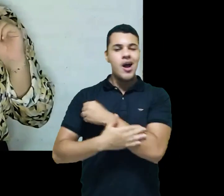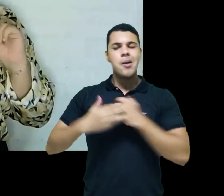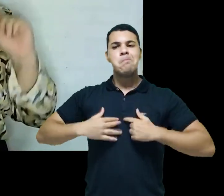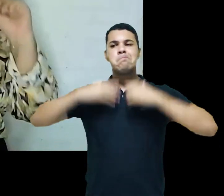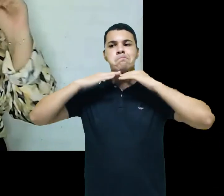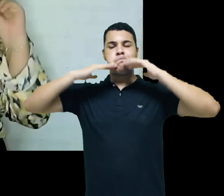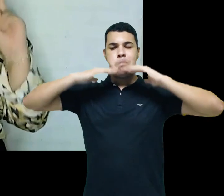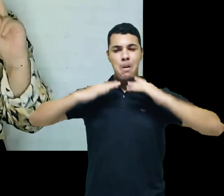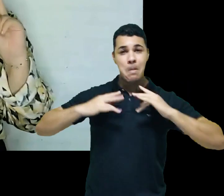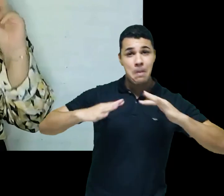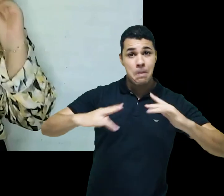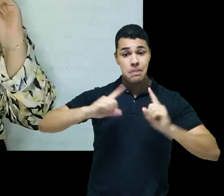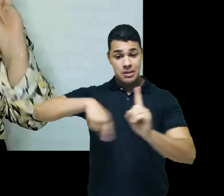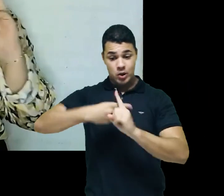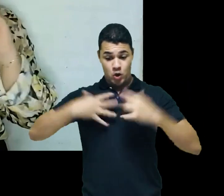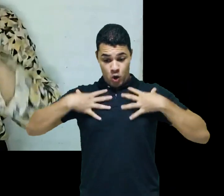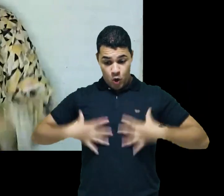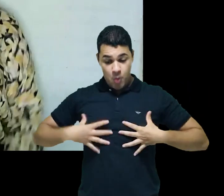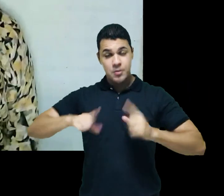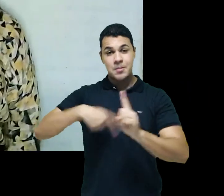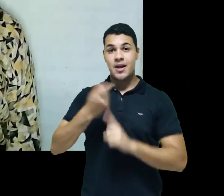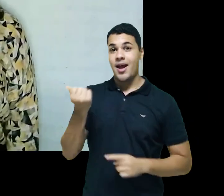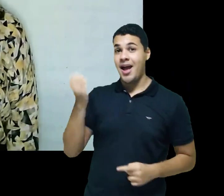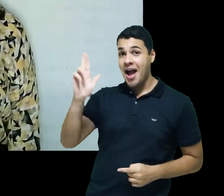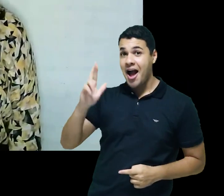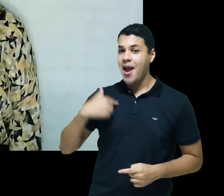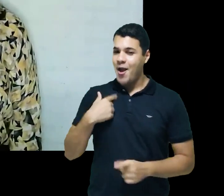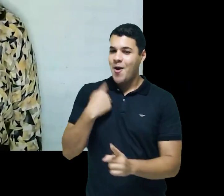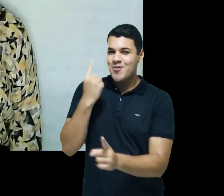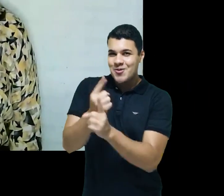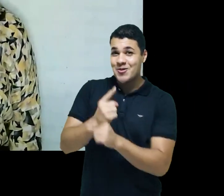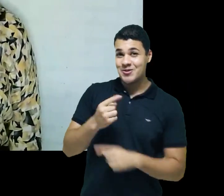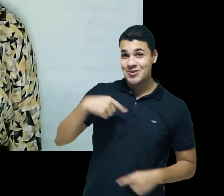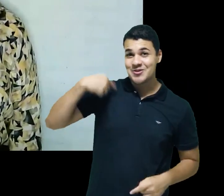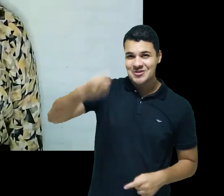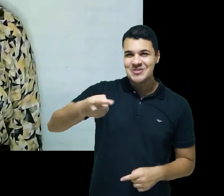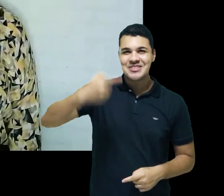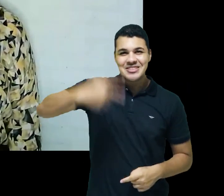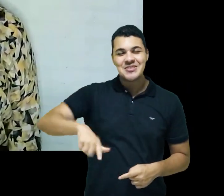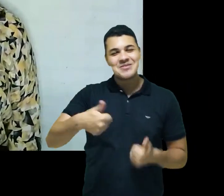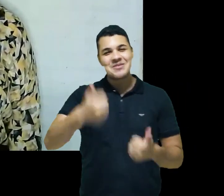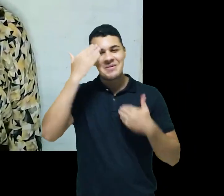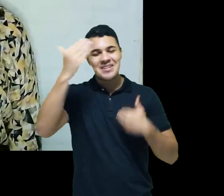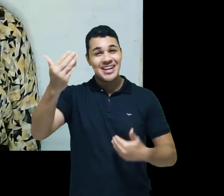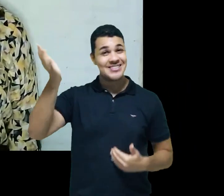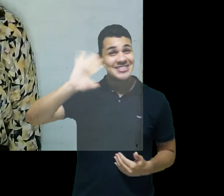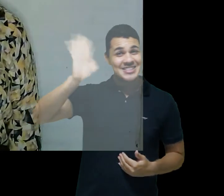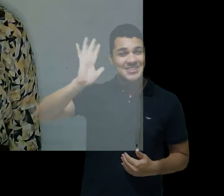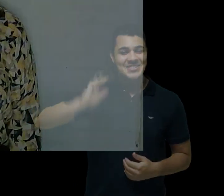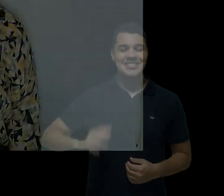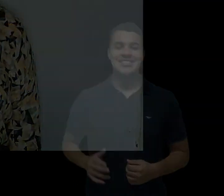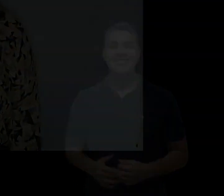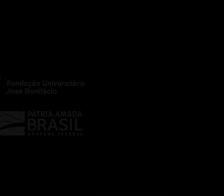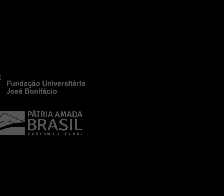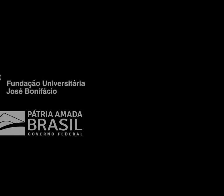e exercícios de postura e respiração. Eu espero você. Obrigada e até lá!